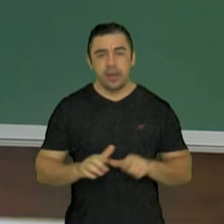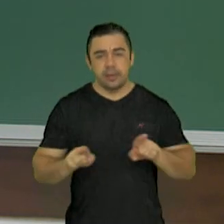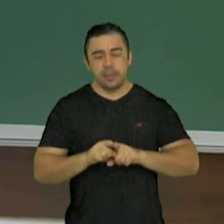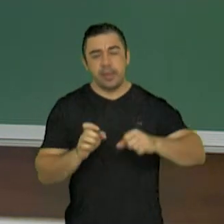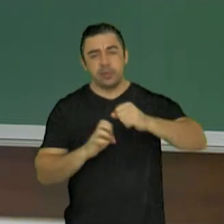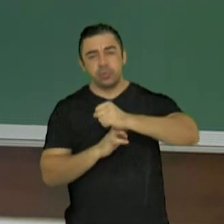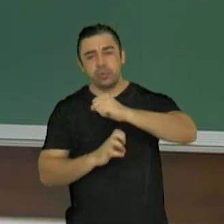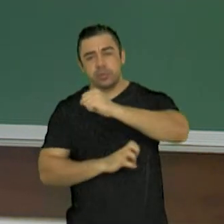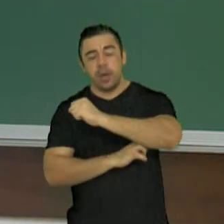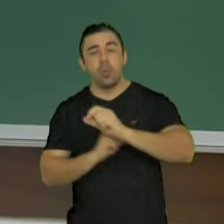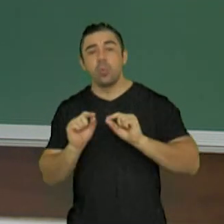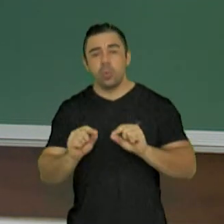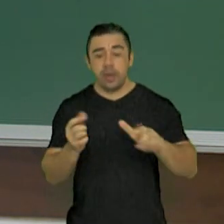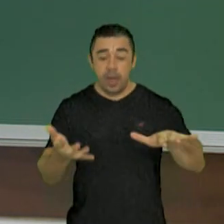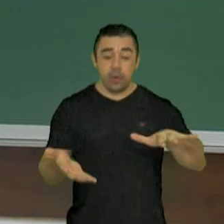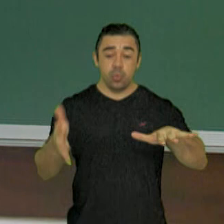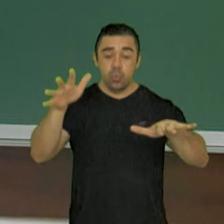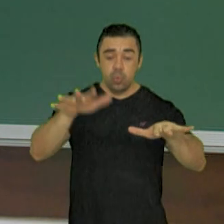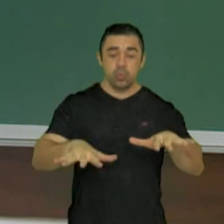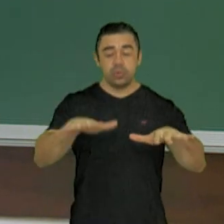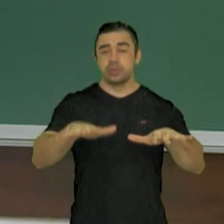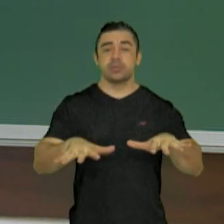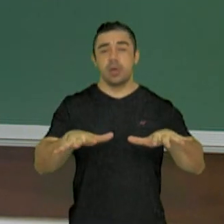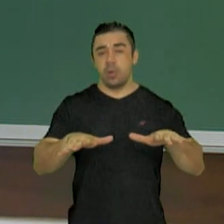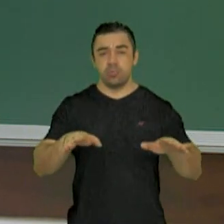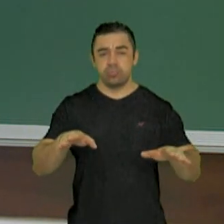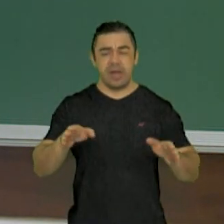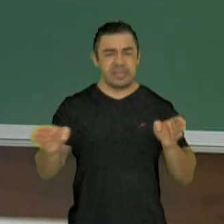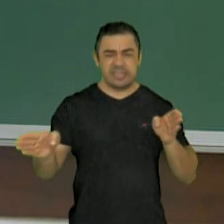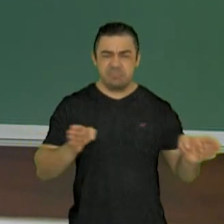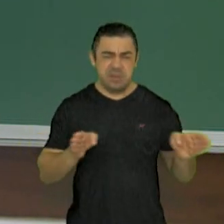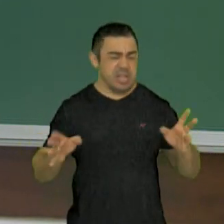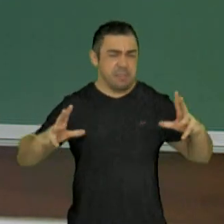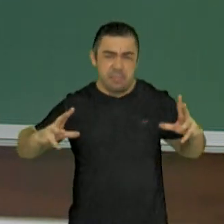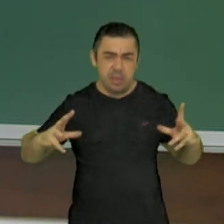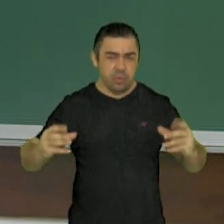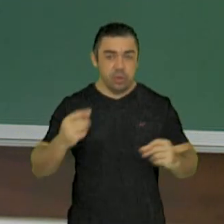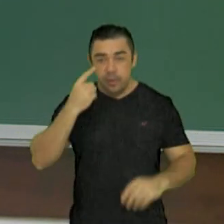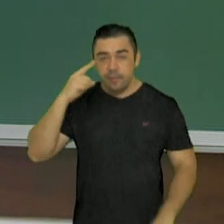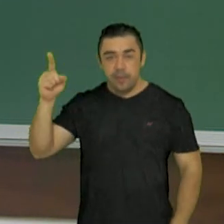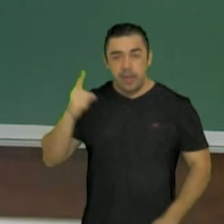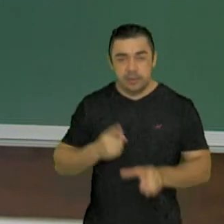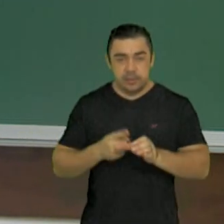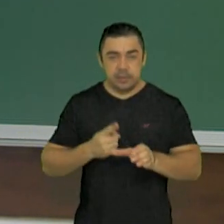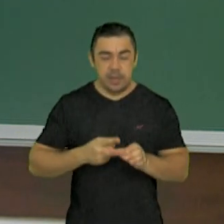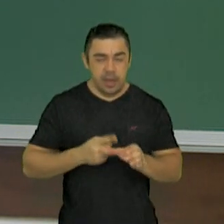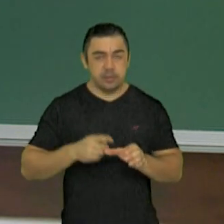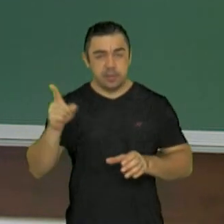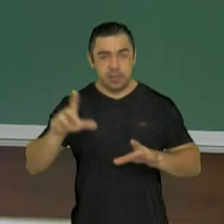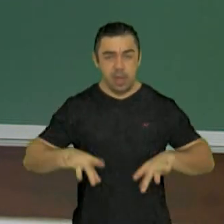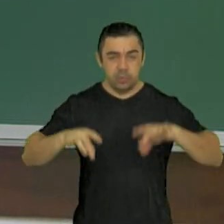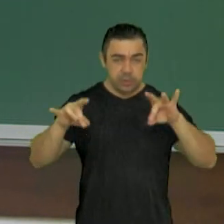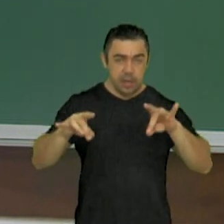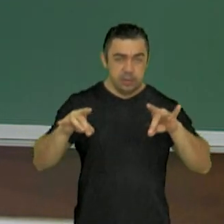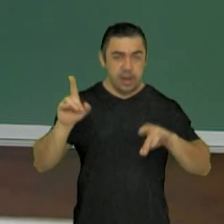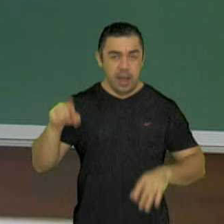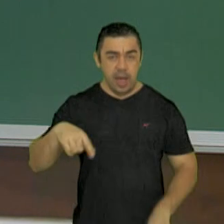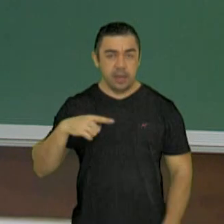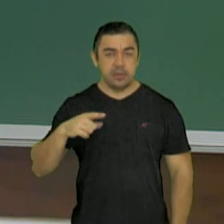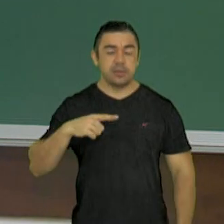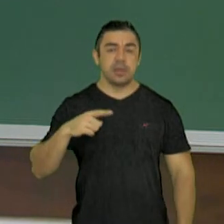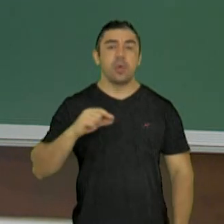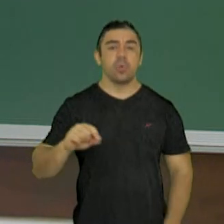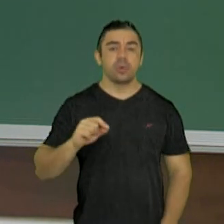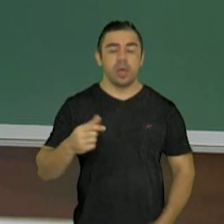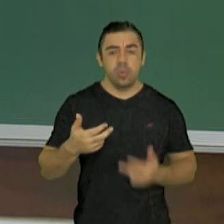a inclusão social, rampas de acesso, a gente vai ver em Sydney, por exemplo, na Austrália, os sinais de trânsito em